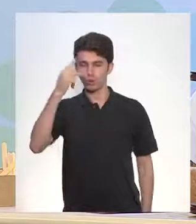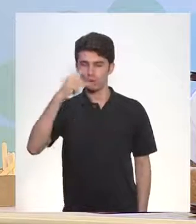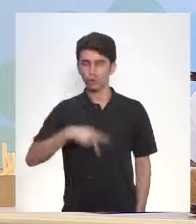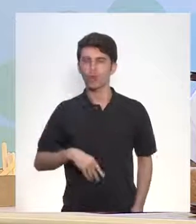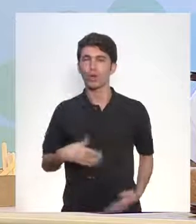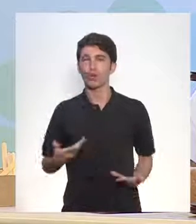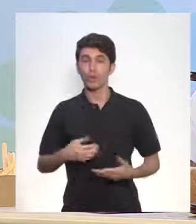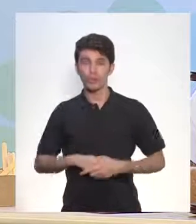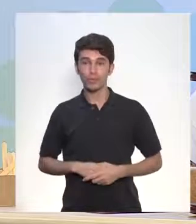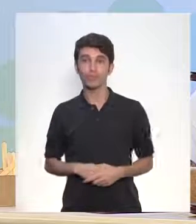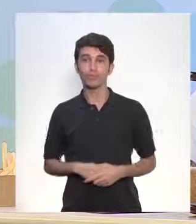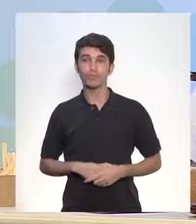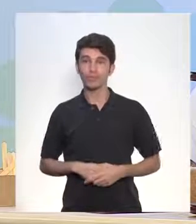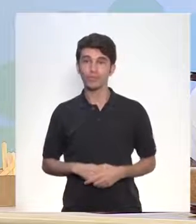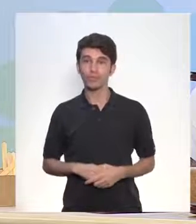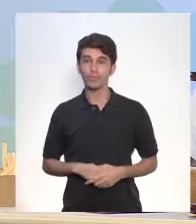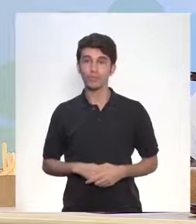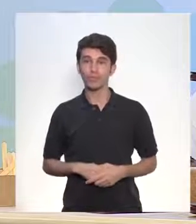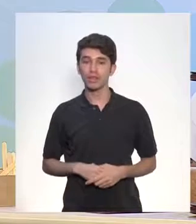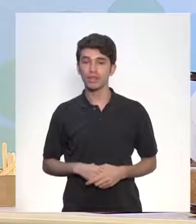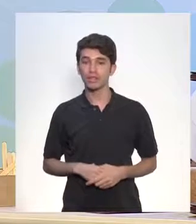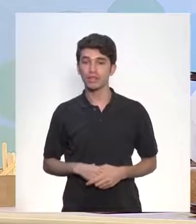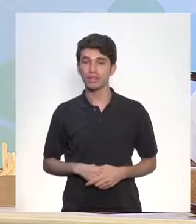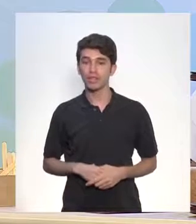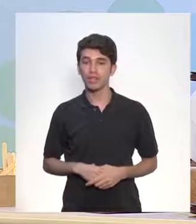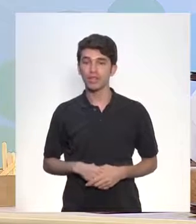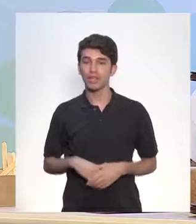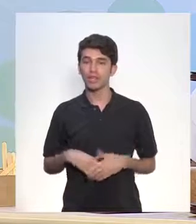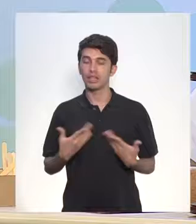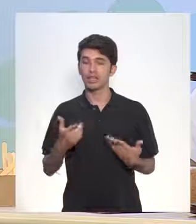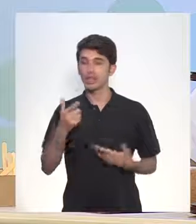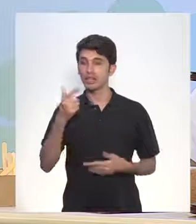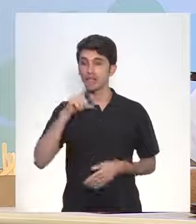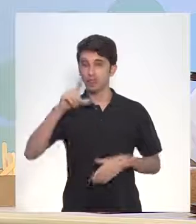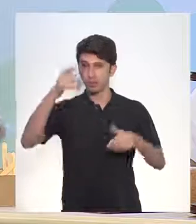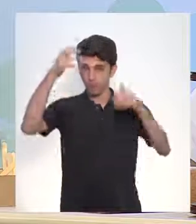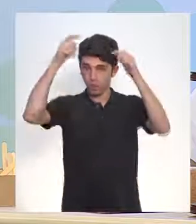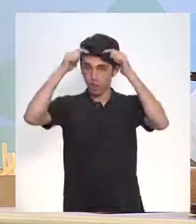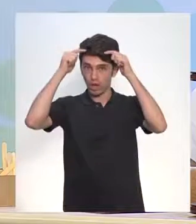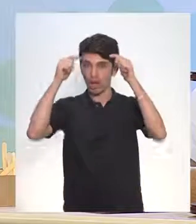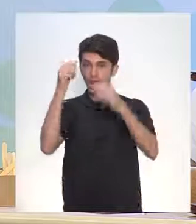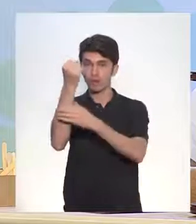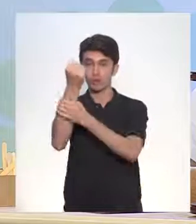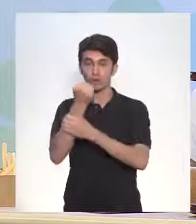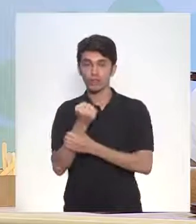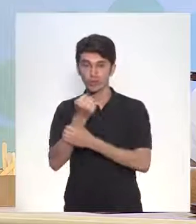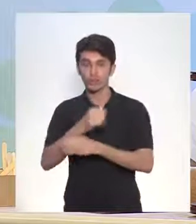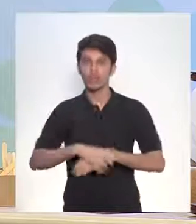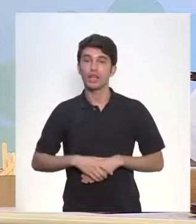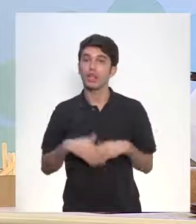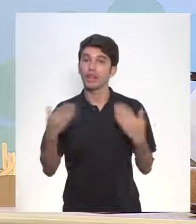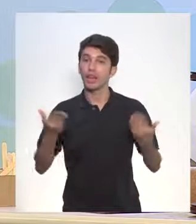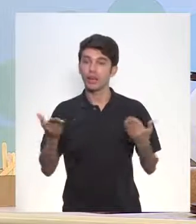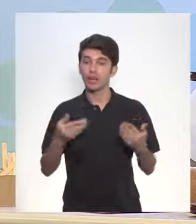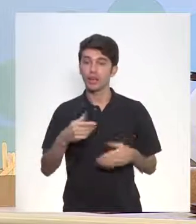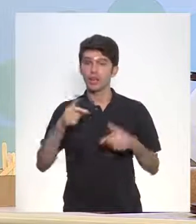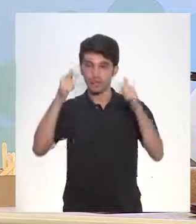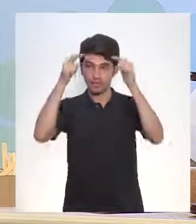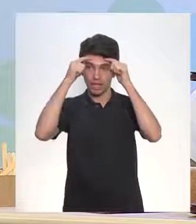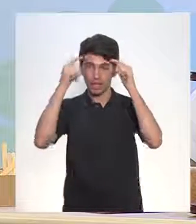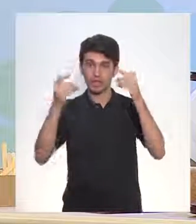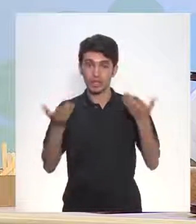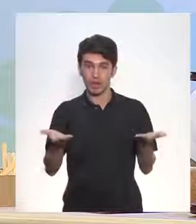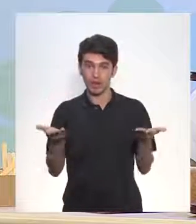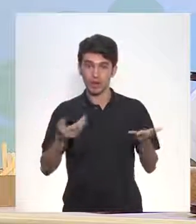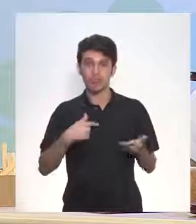Estado sou eu. Então, nós temos aqui um rei absolutista. E agora, esse rei, neste cenário, ele tem